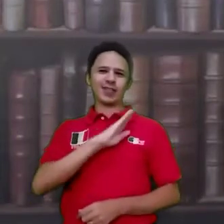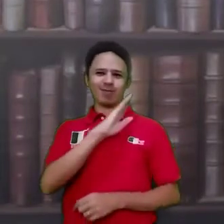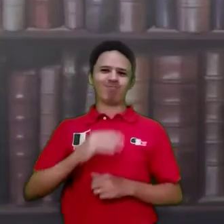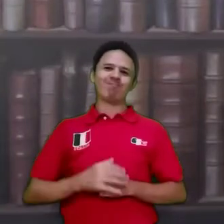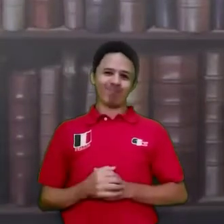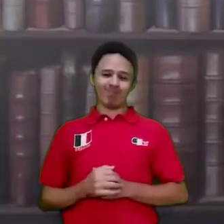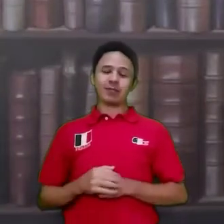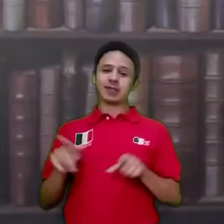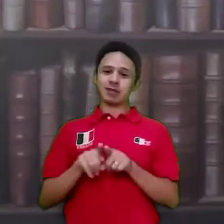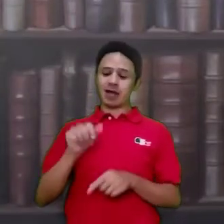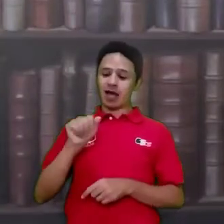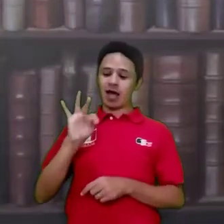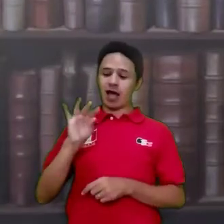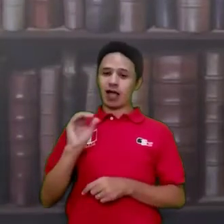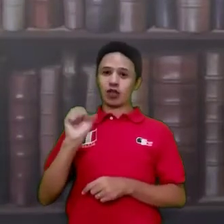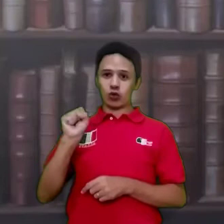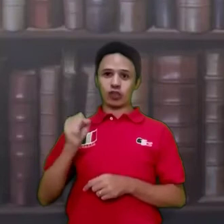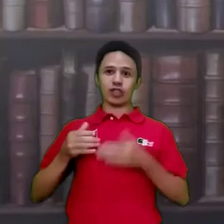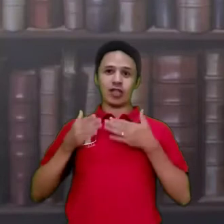Destaque para os atos de navegação.